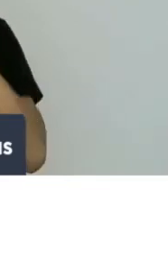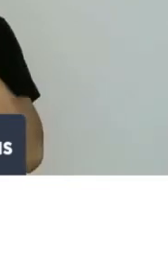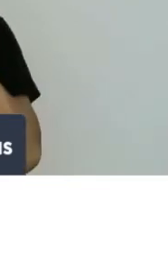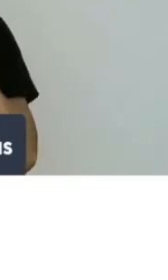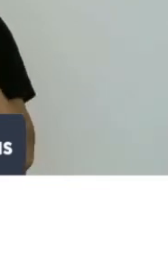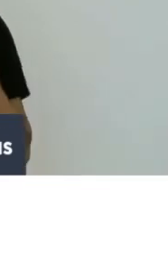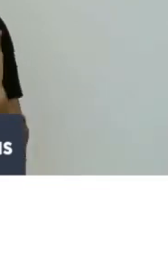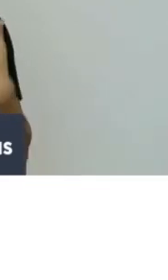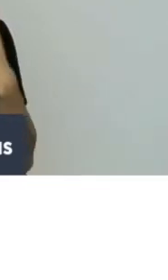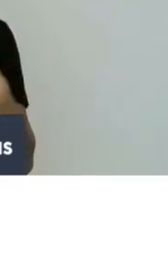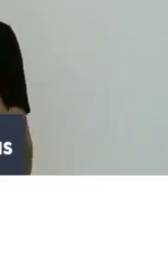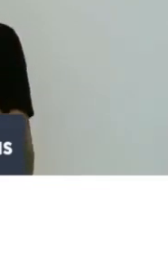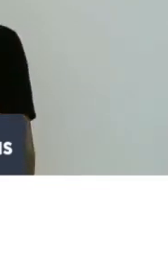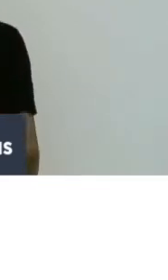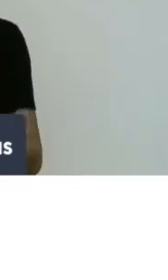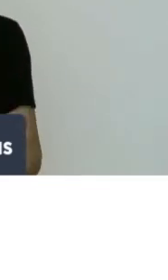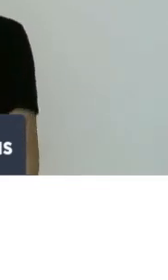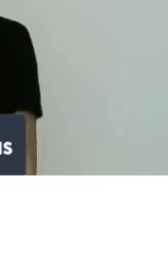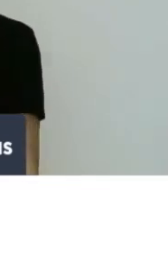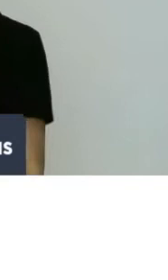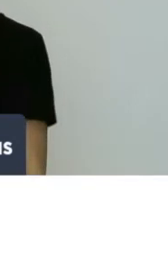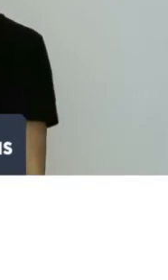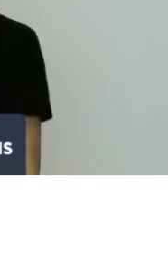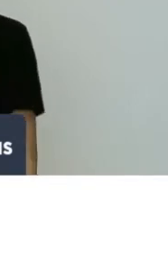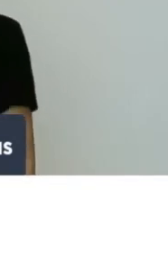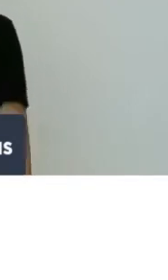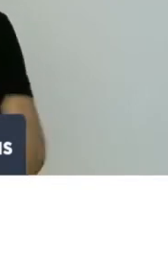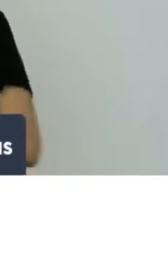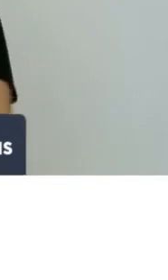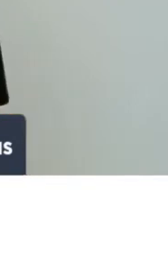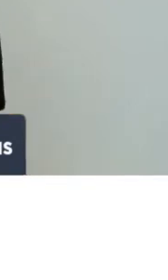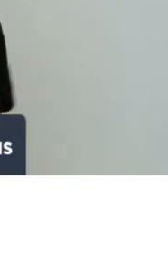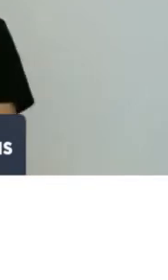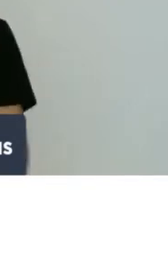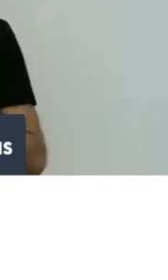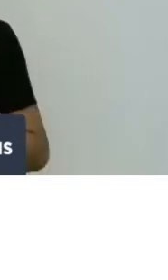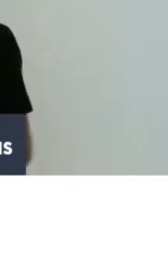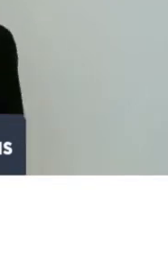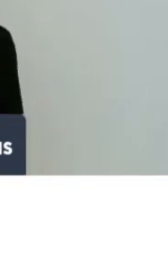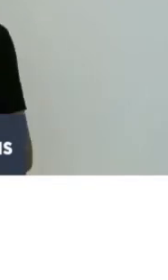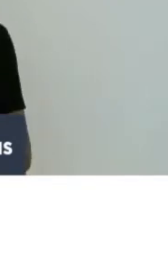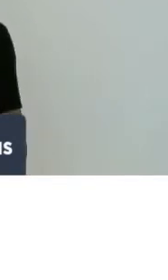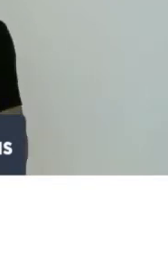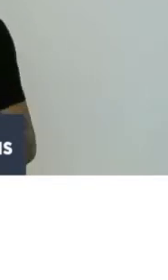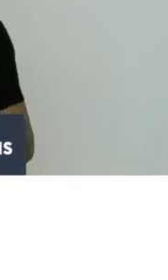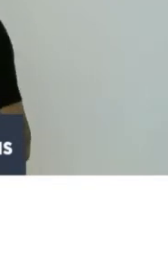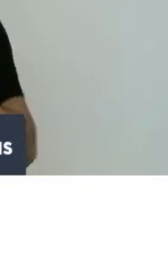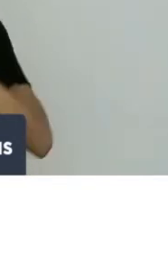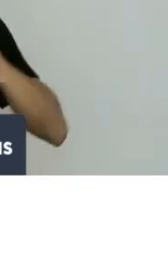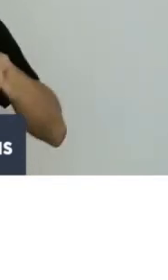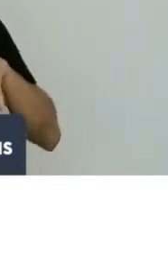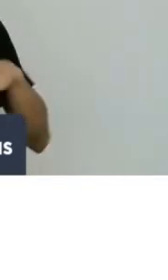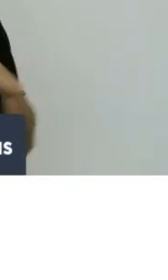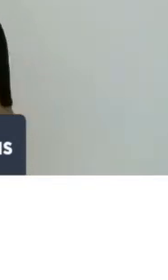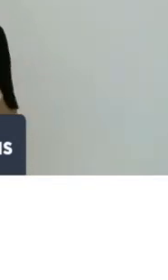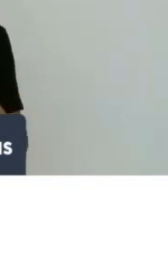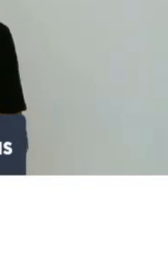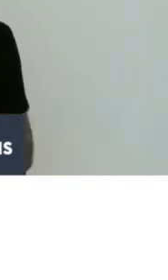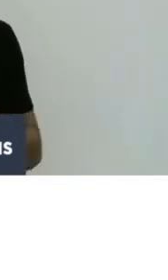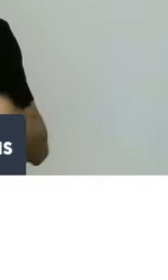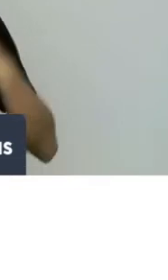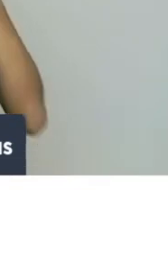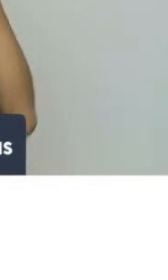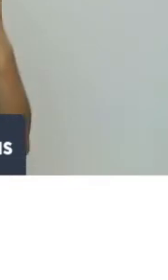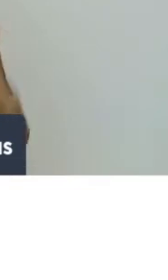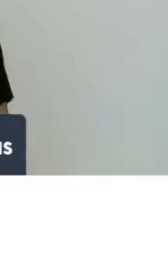tem uma parede laranja, algumas plantas, um biombo, enfim, estou na sala da minha casa. Queria agradecer ao Rivelino aqui,